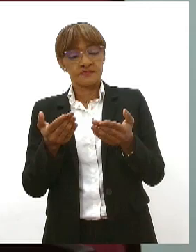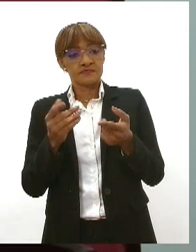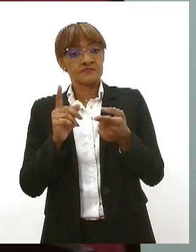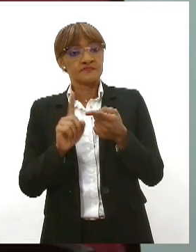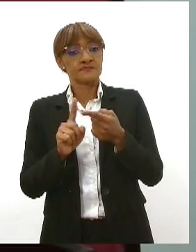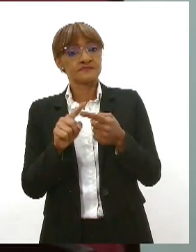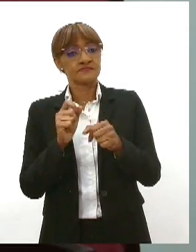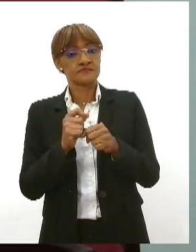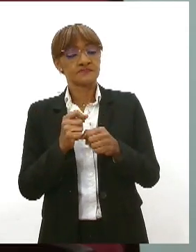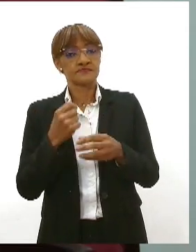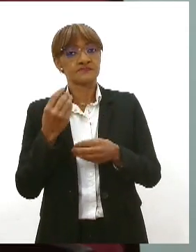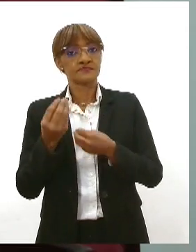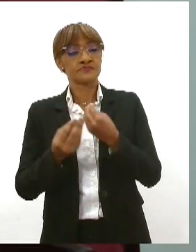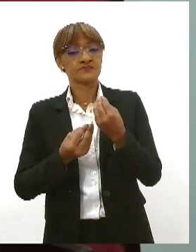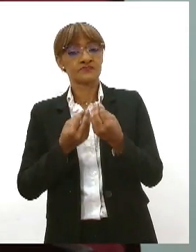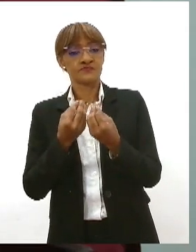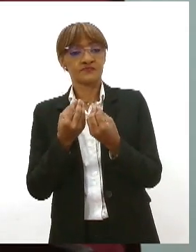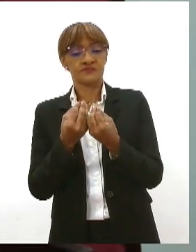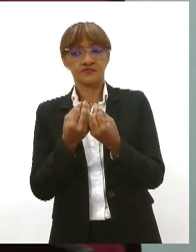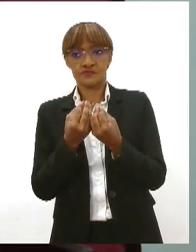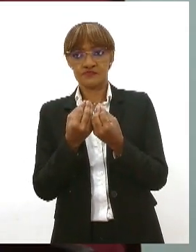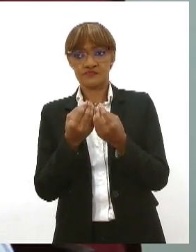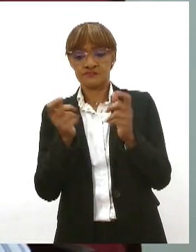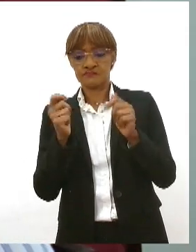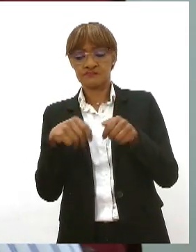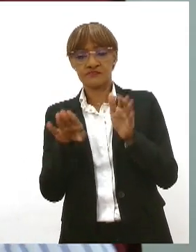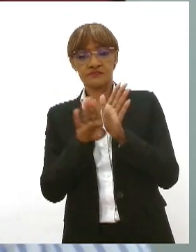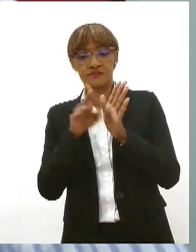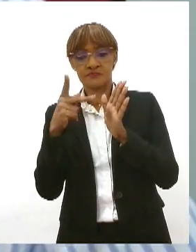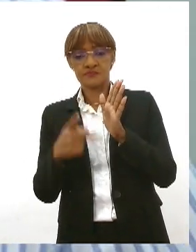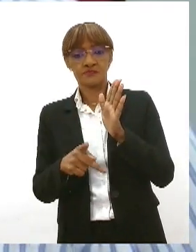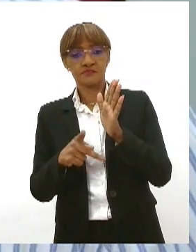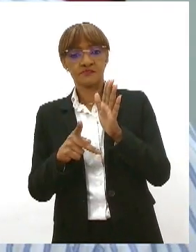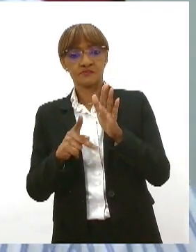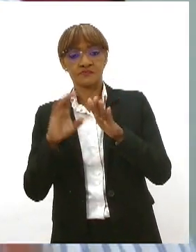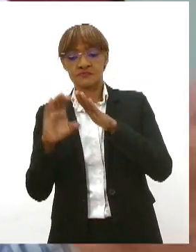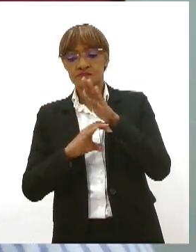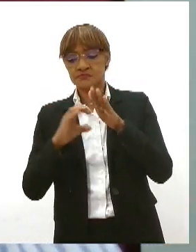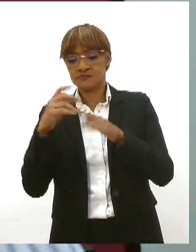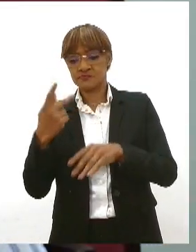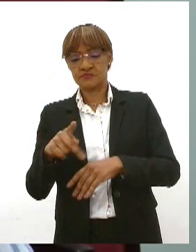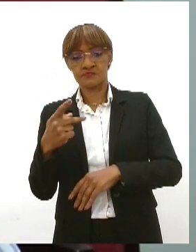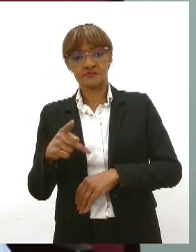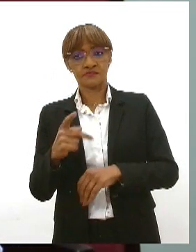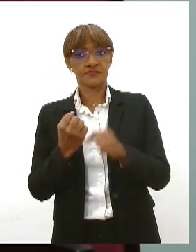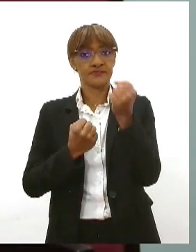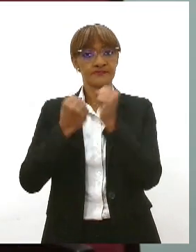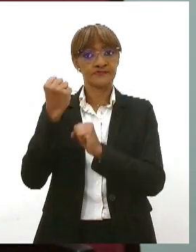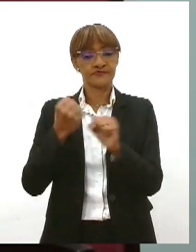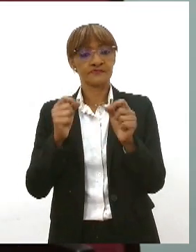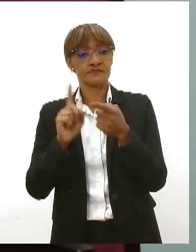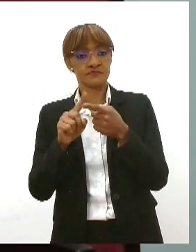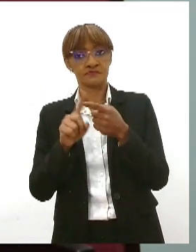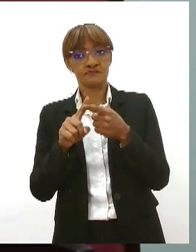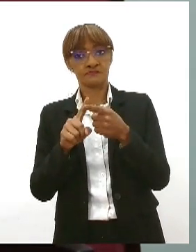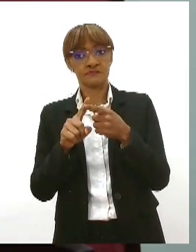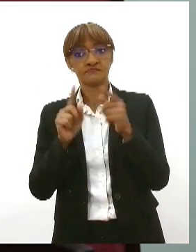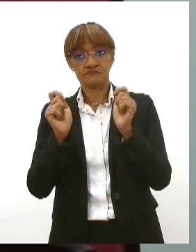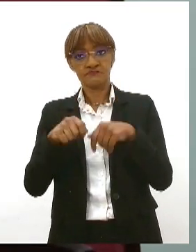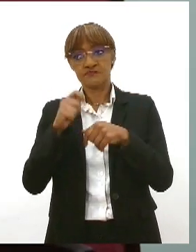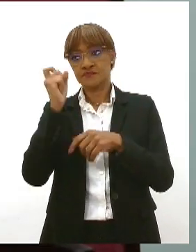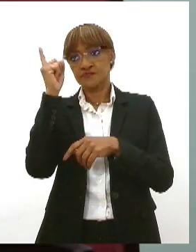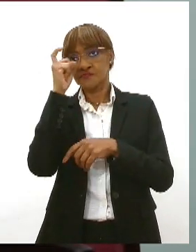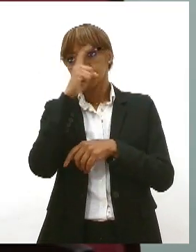investimentos que estejam programados para se instalar aqui em Sergipe, também isso dificulta. Então, acho que